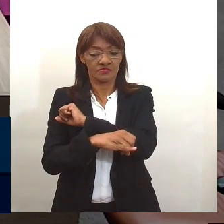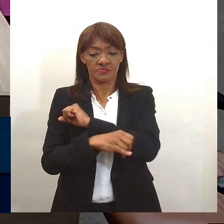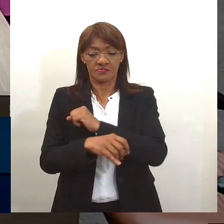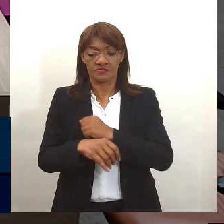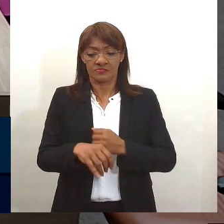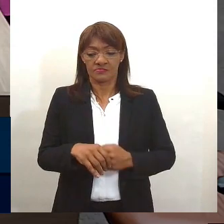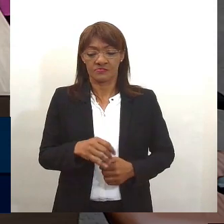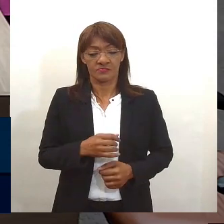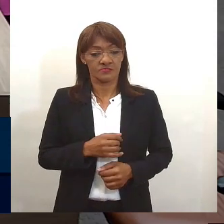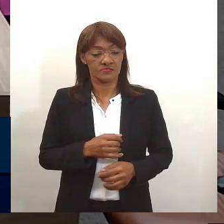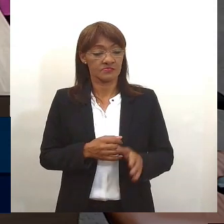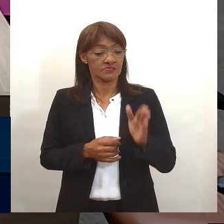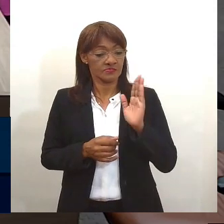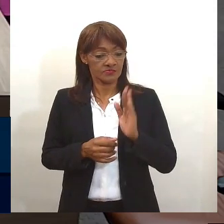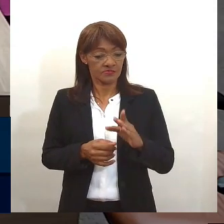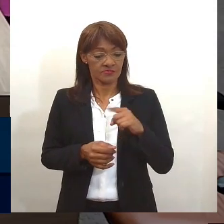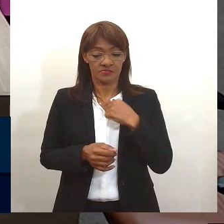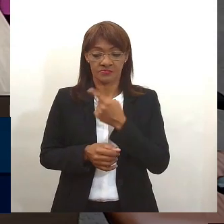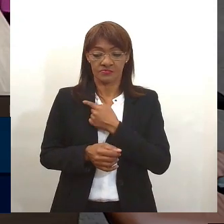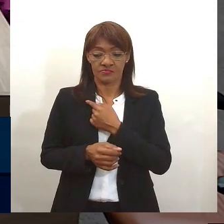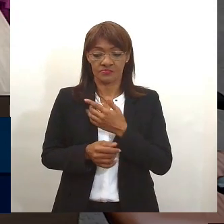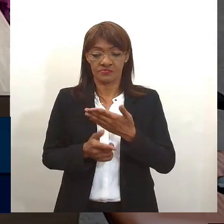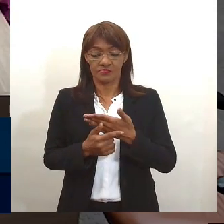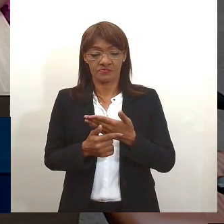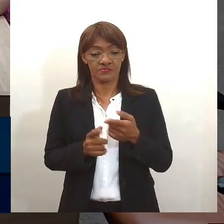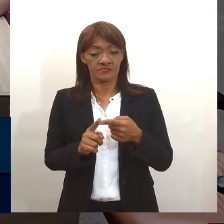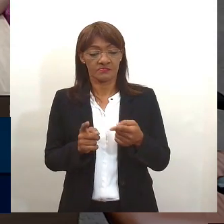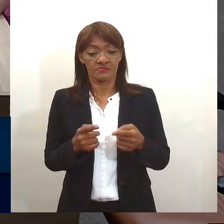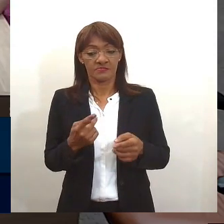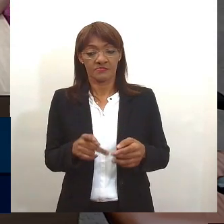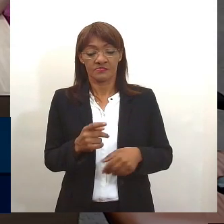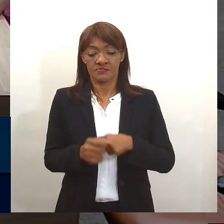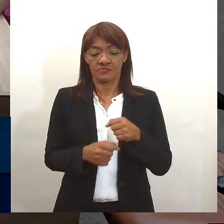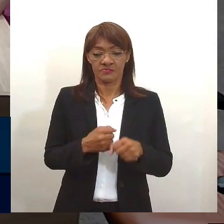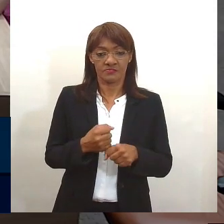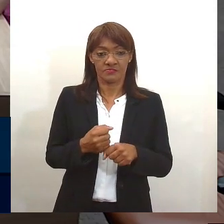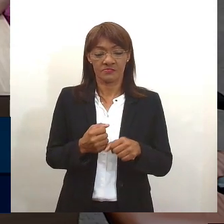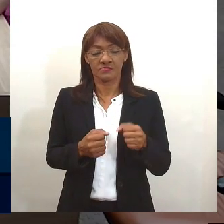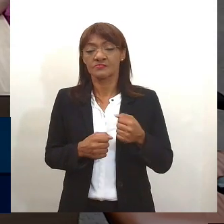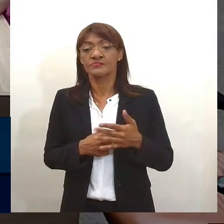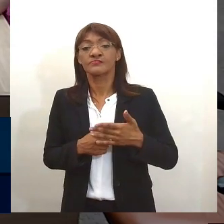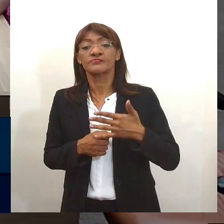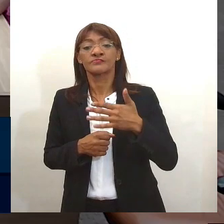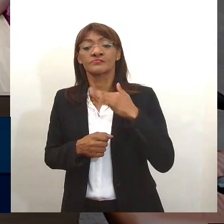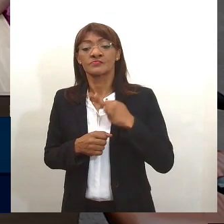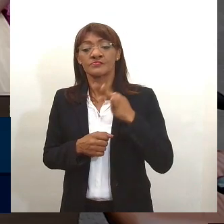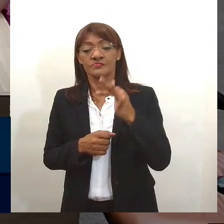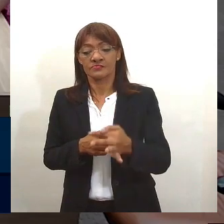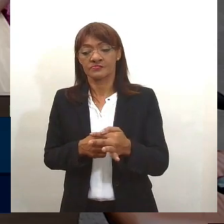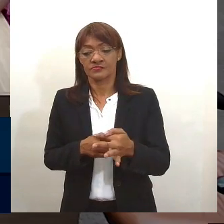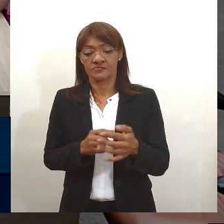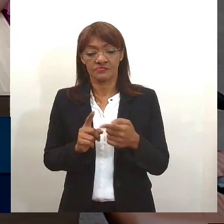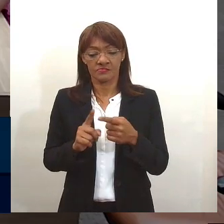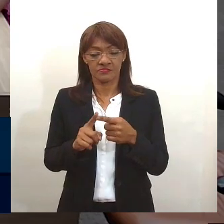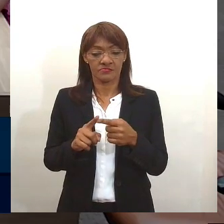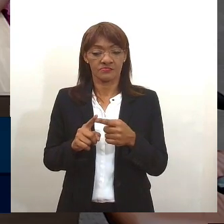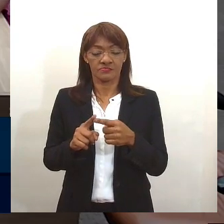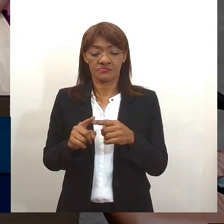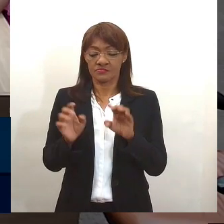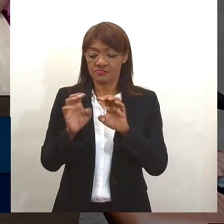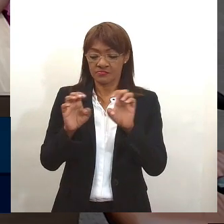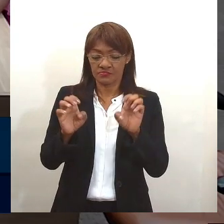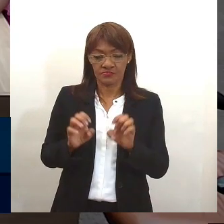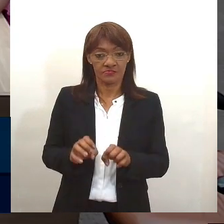investir esse ano e no próximo ano, nos próximos anos. Investir em infraestrutura, investir em logística. Porque no curto prazo, qual